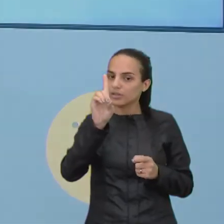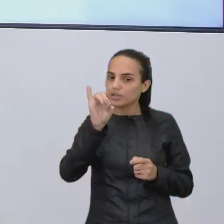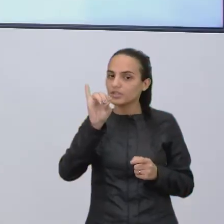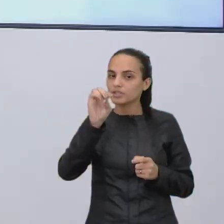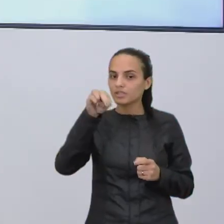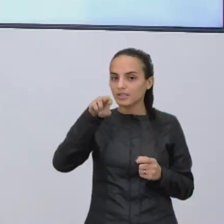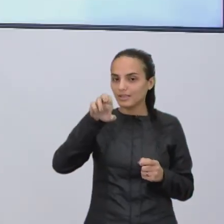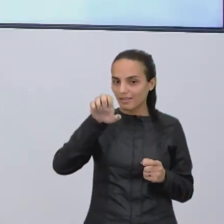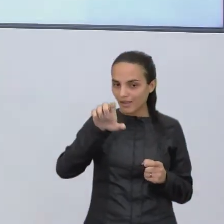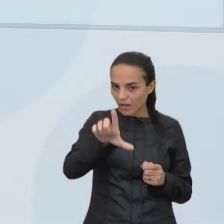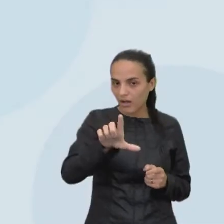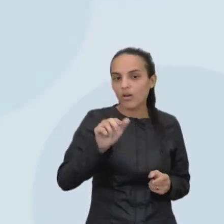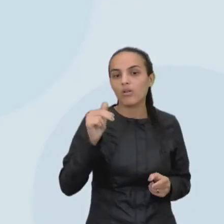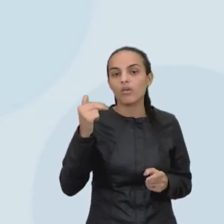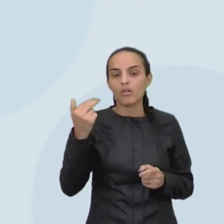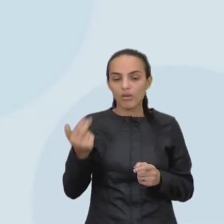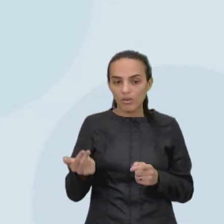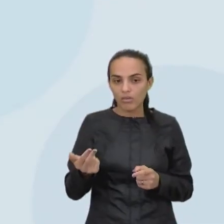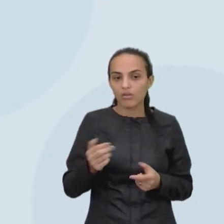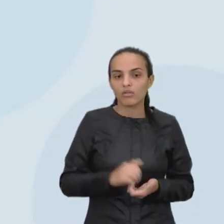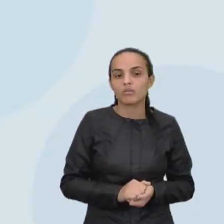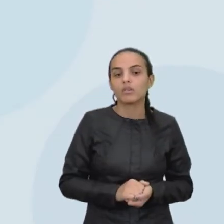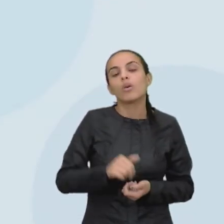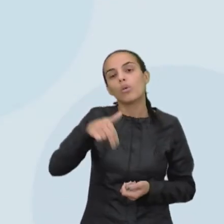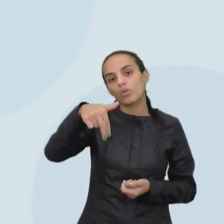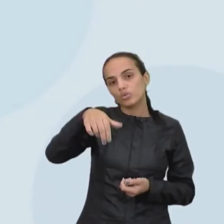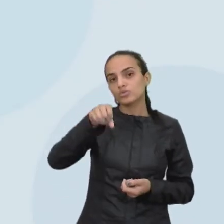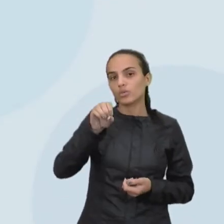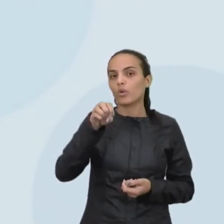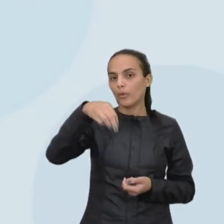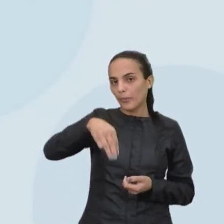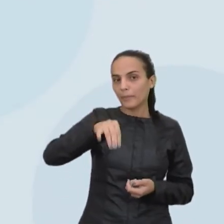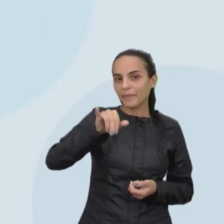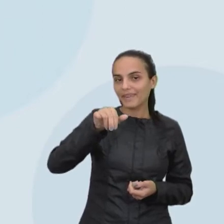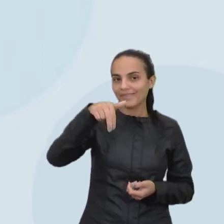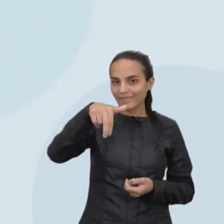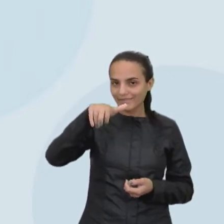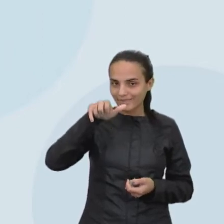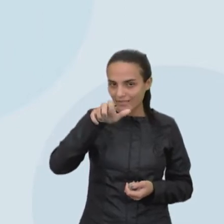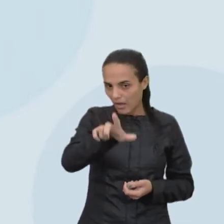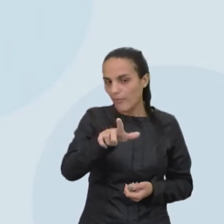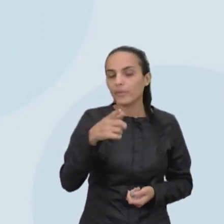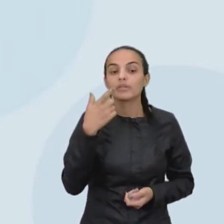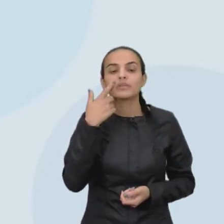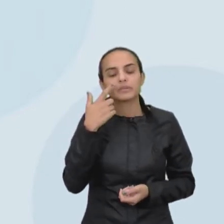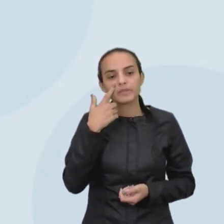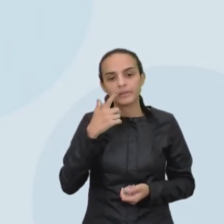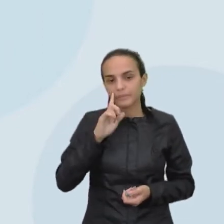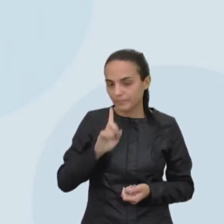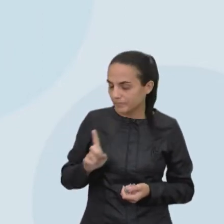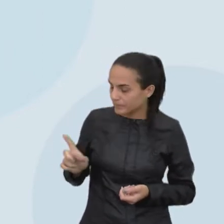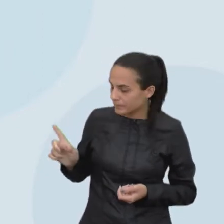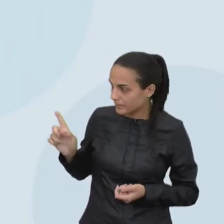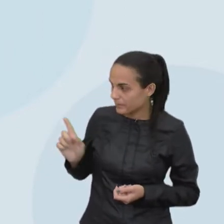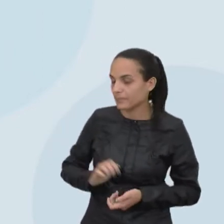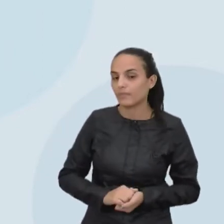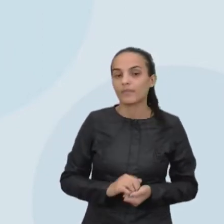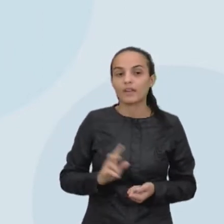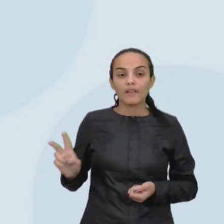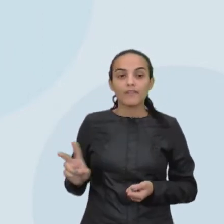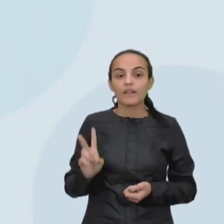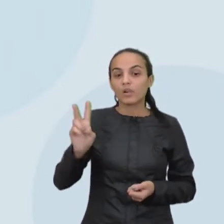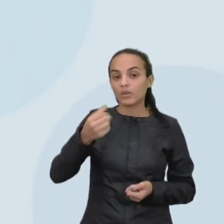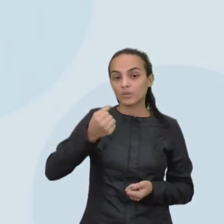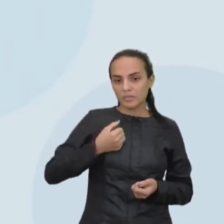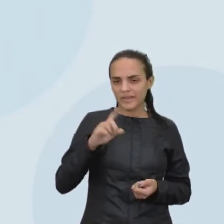para vocês, e qualitativa nominal, beleza? Vamos a elas, então, olha lá. Valores não